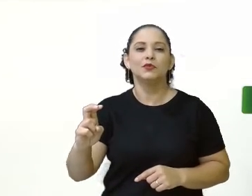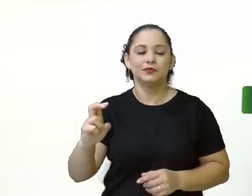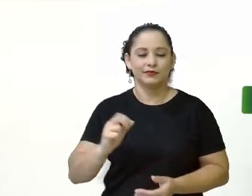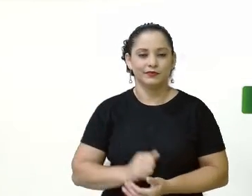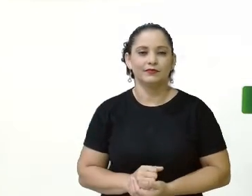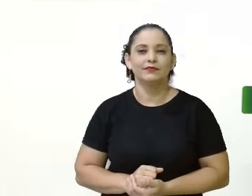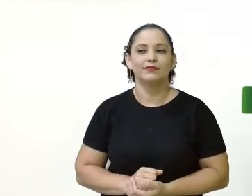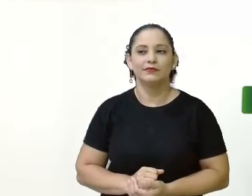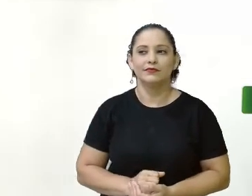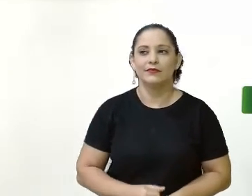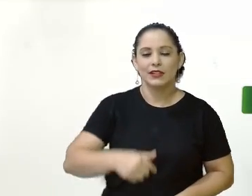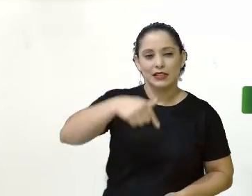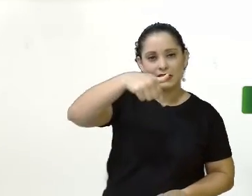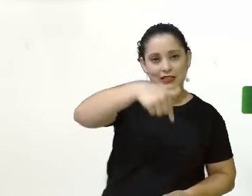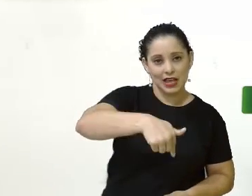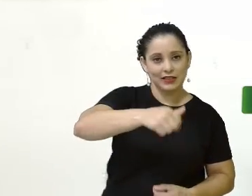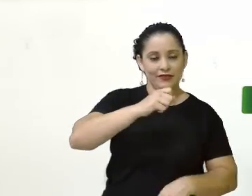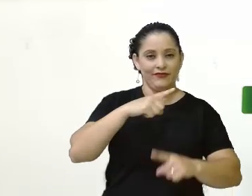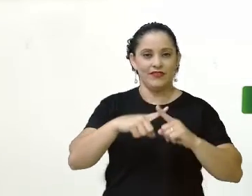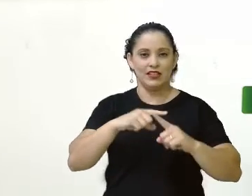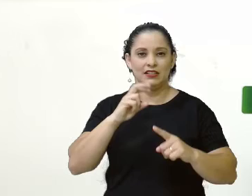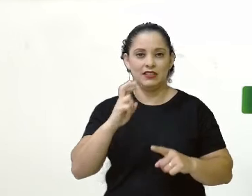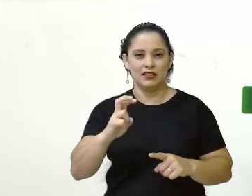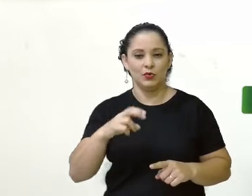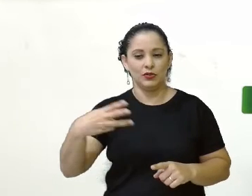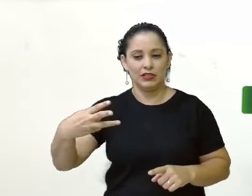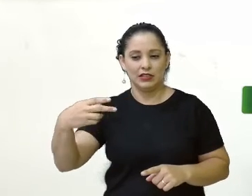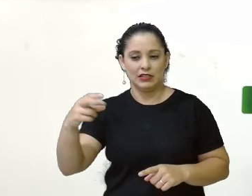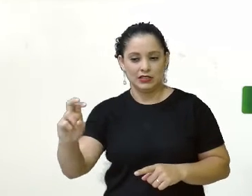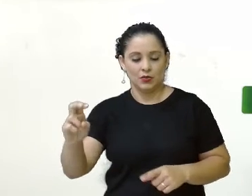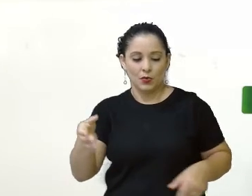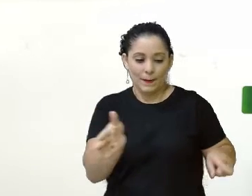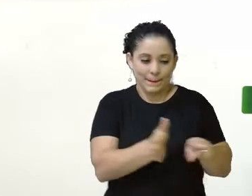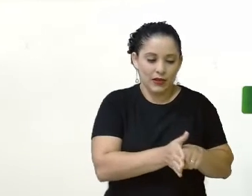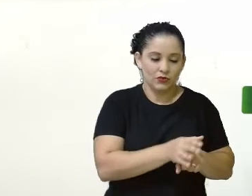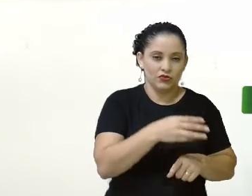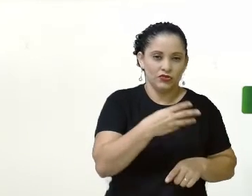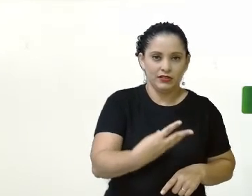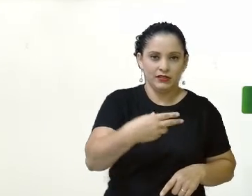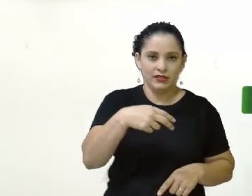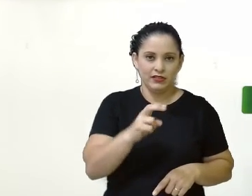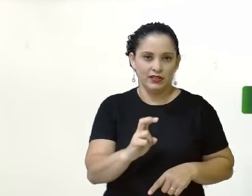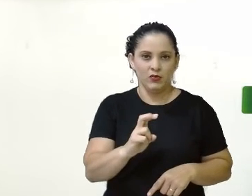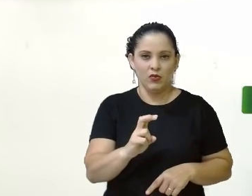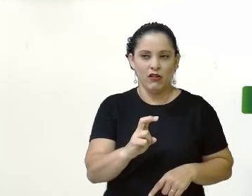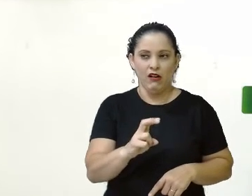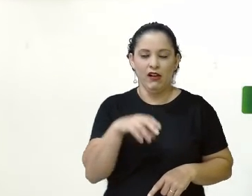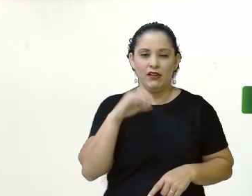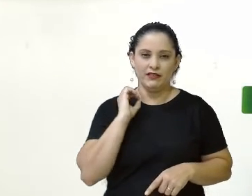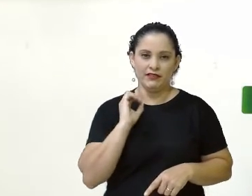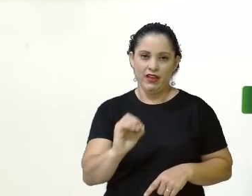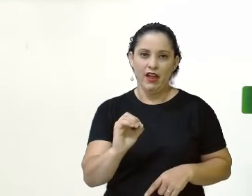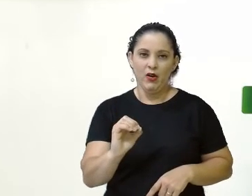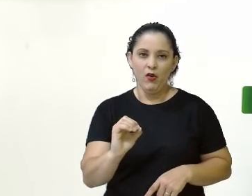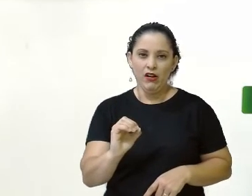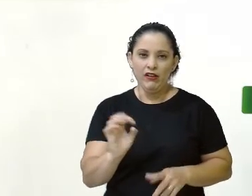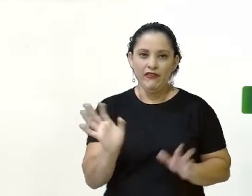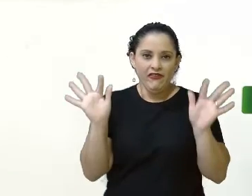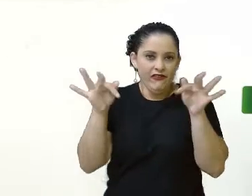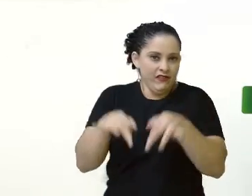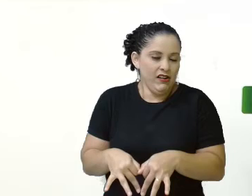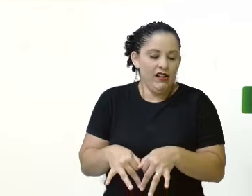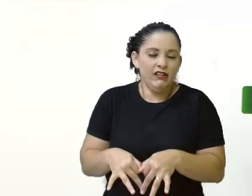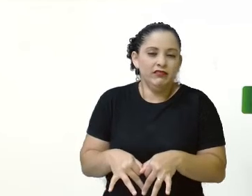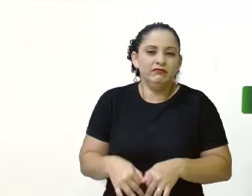35. 7 vezes 5, 35. Menos 35, 0. Ou seja,